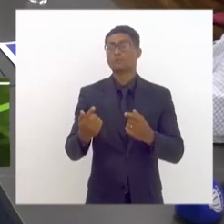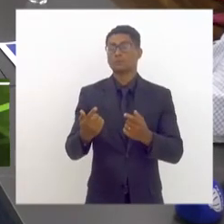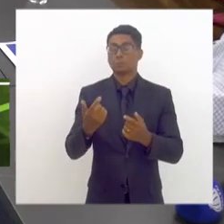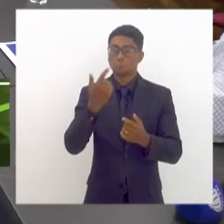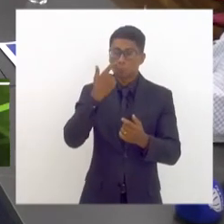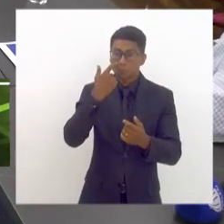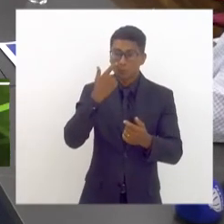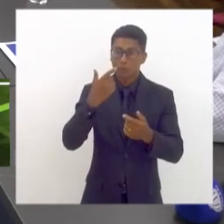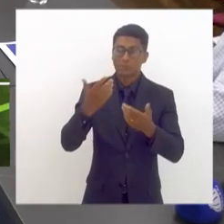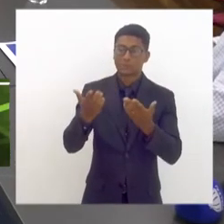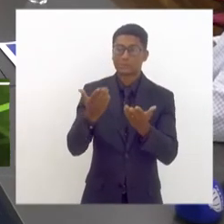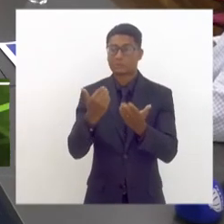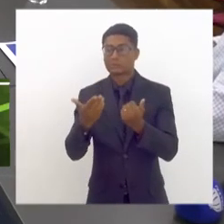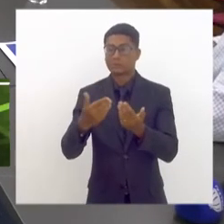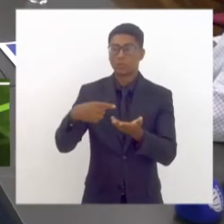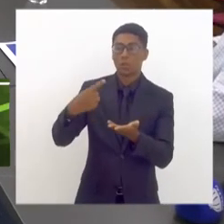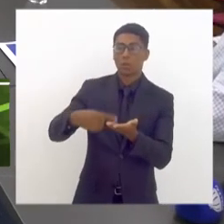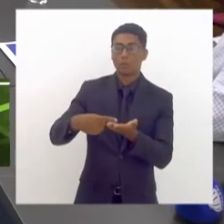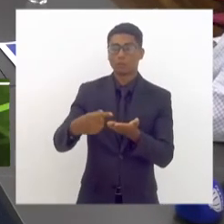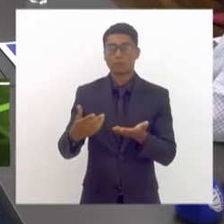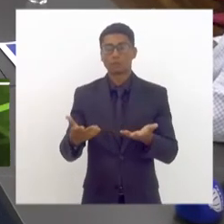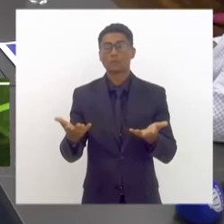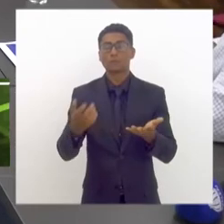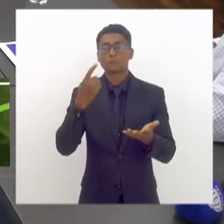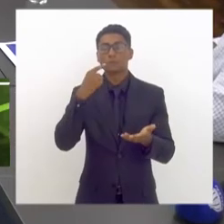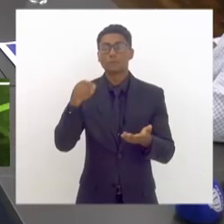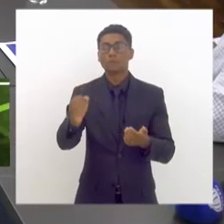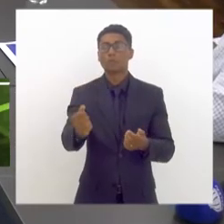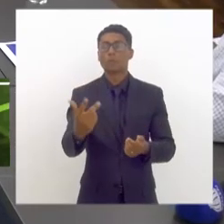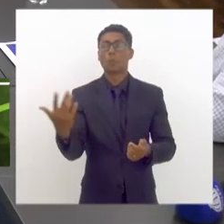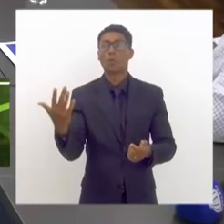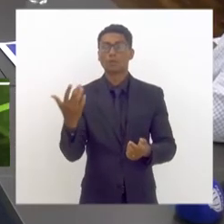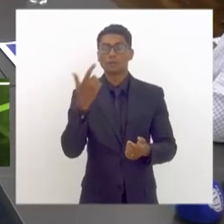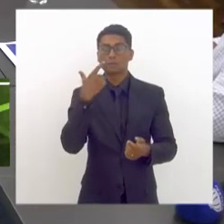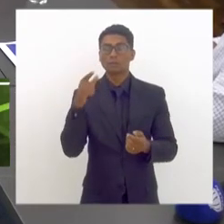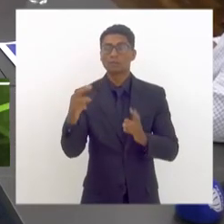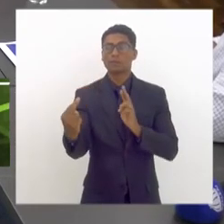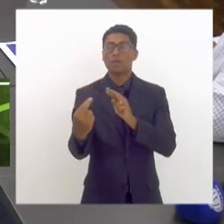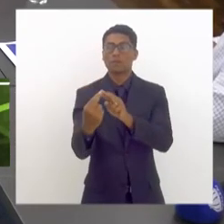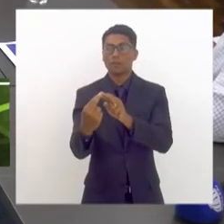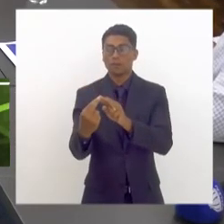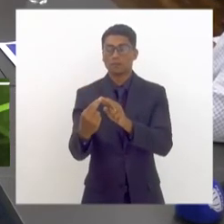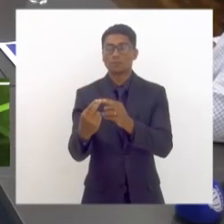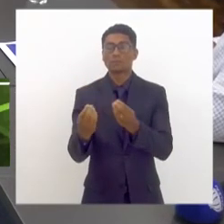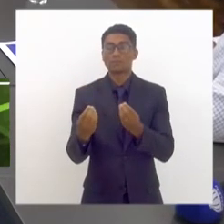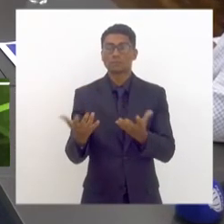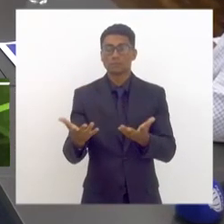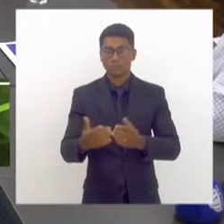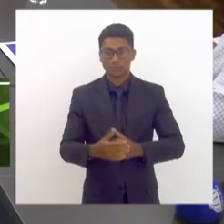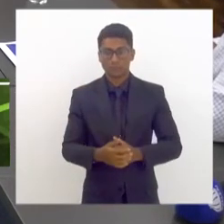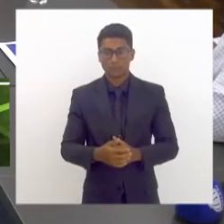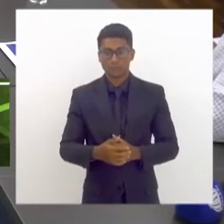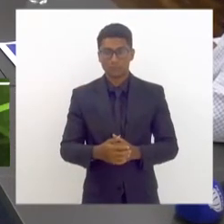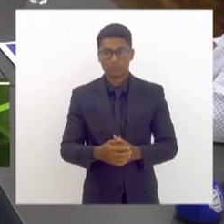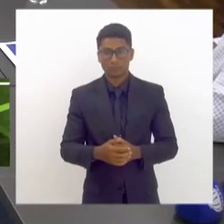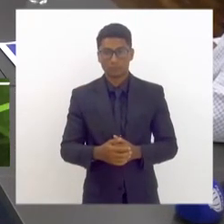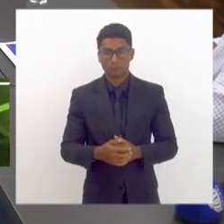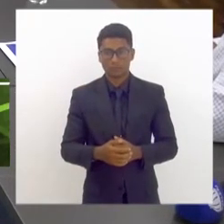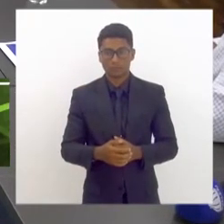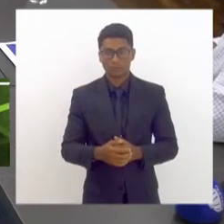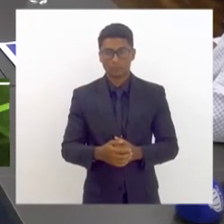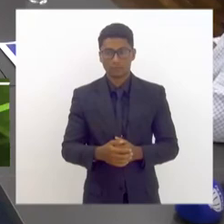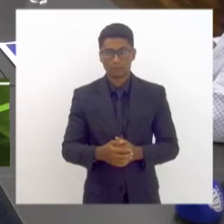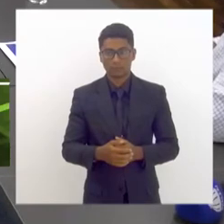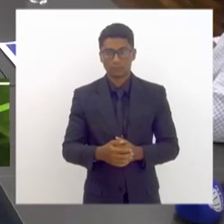corpo atual, a gente pegue esse quantitativo como uma referência, para que passe a ser um quantitativo de cargos